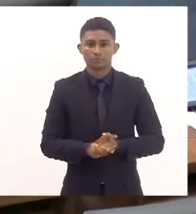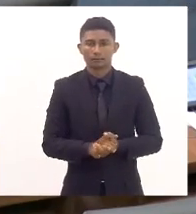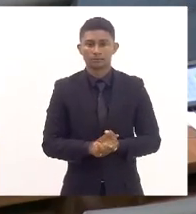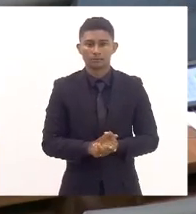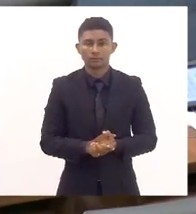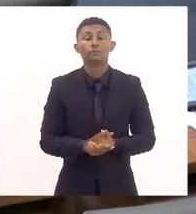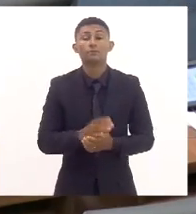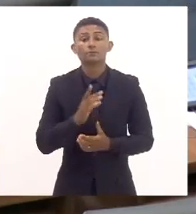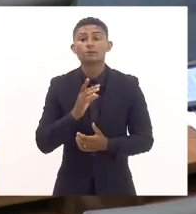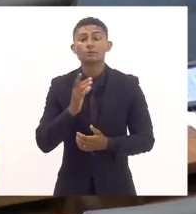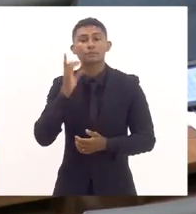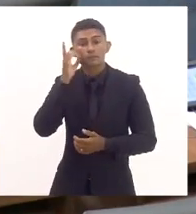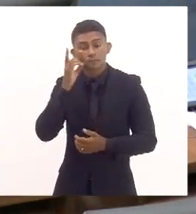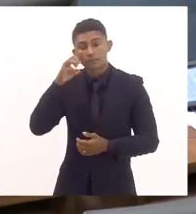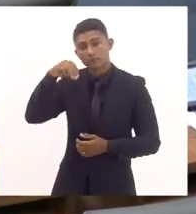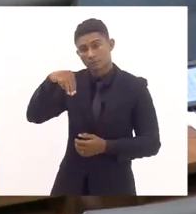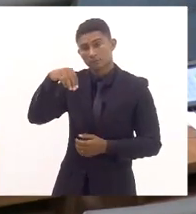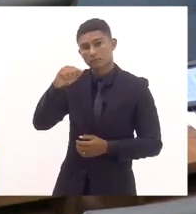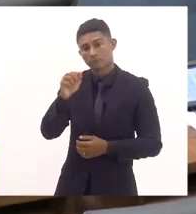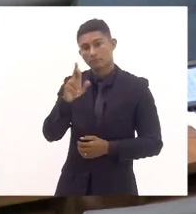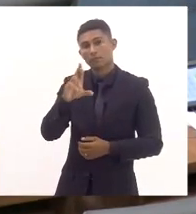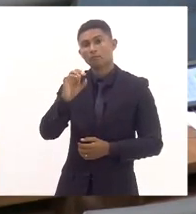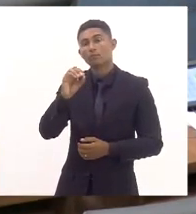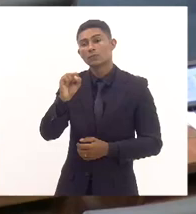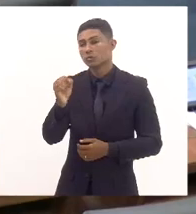o resultado Marcus Miller